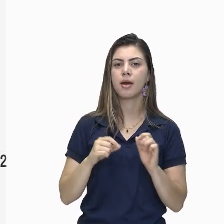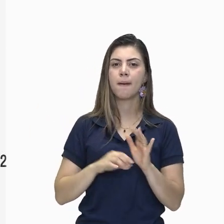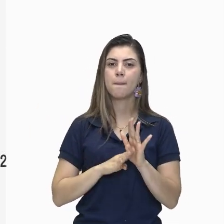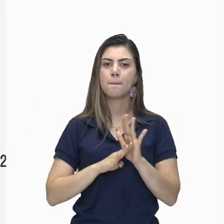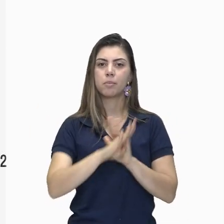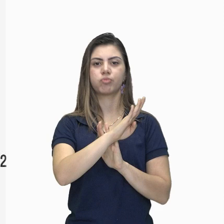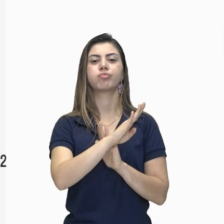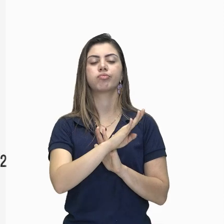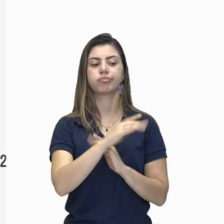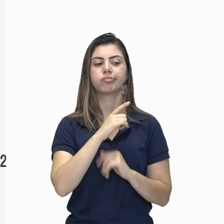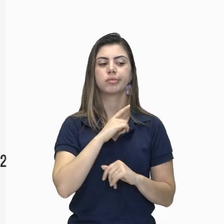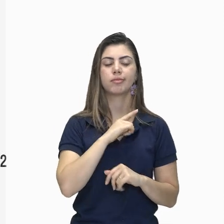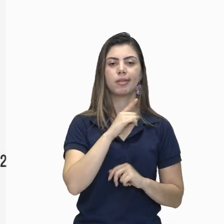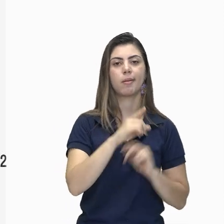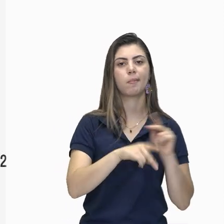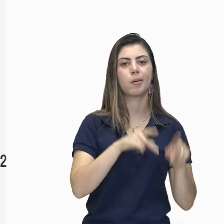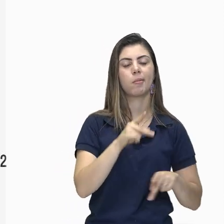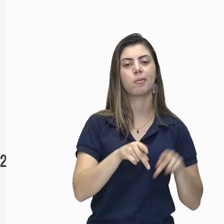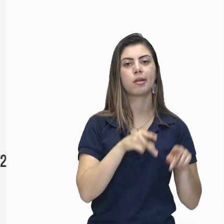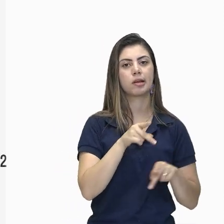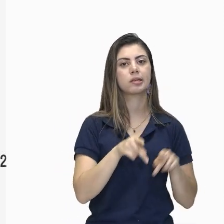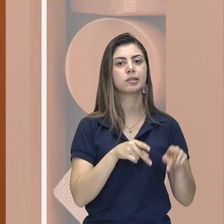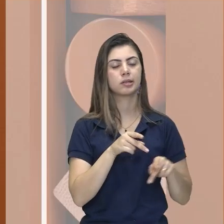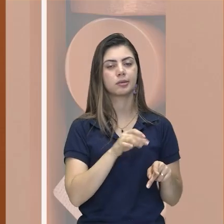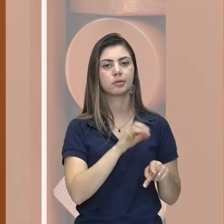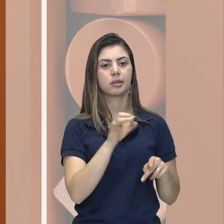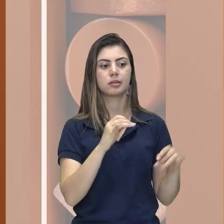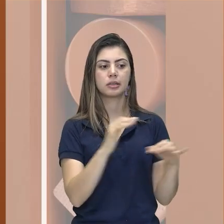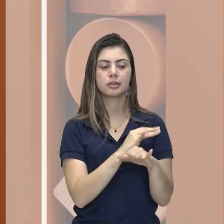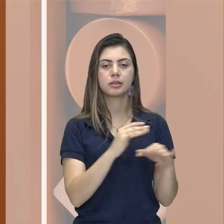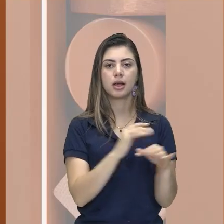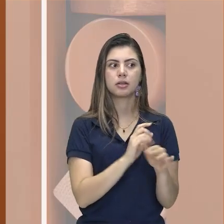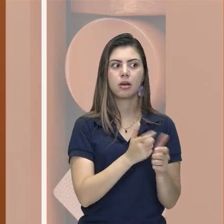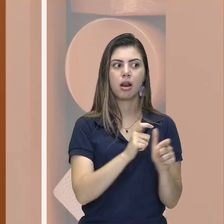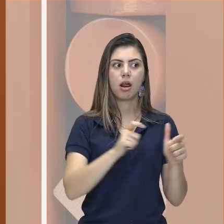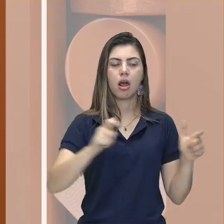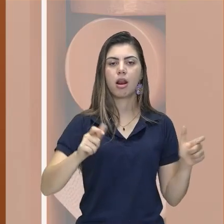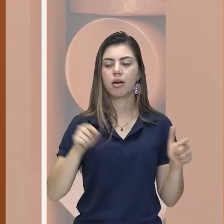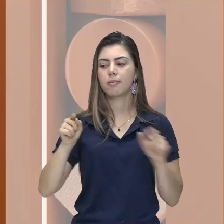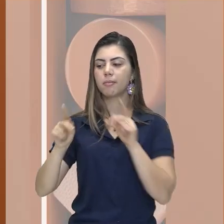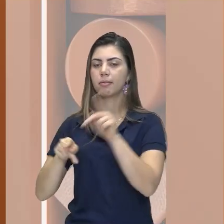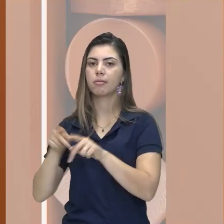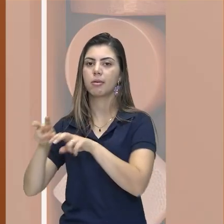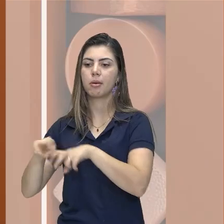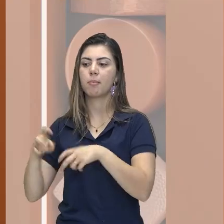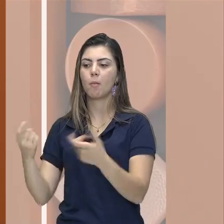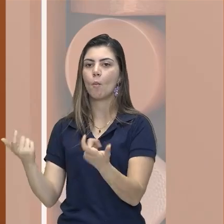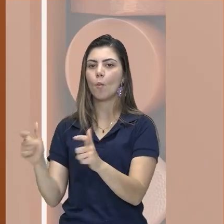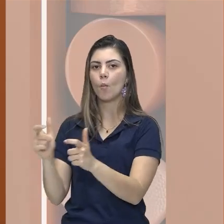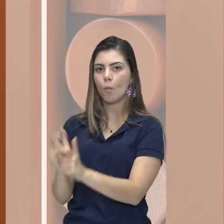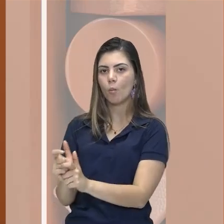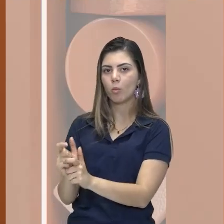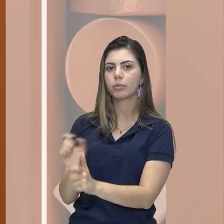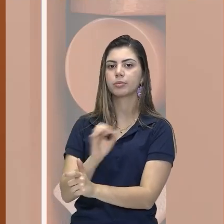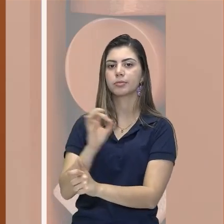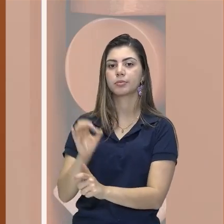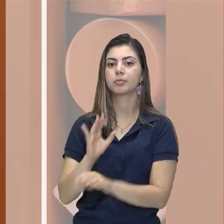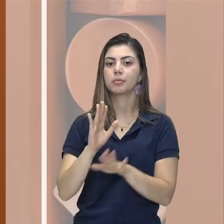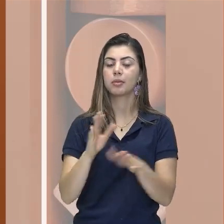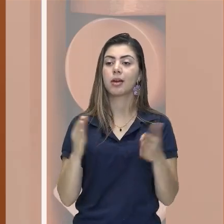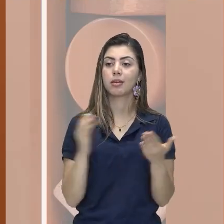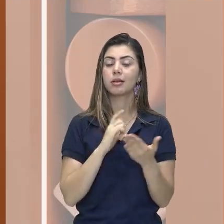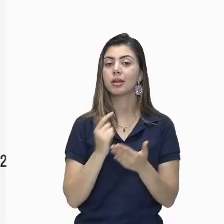população urbana e a redução da população rural. Agora, a gente mostra para vocês, neste